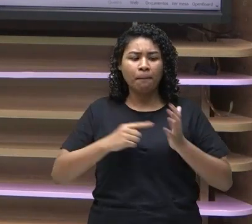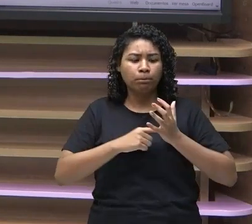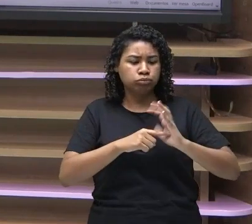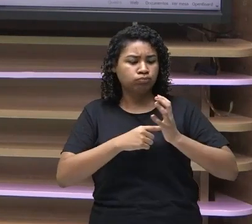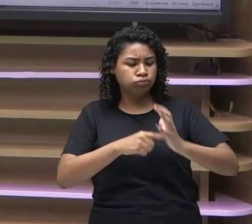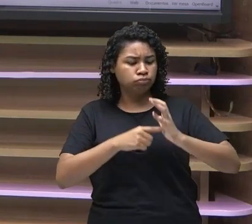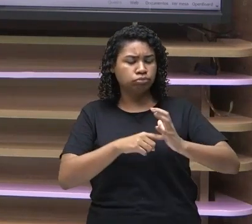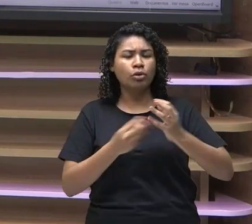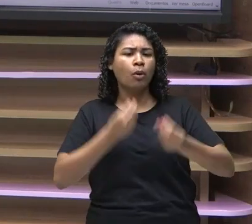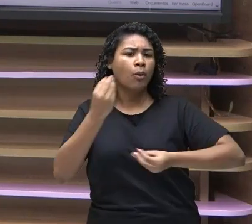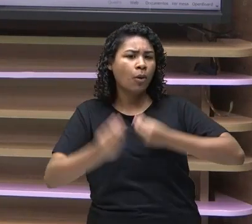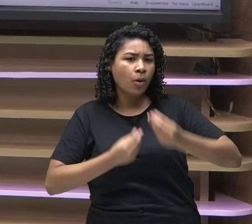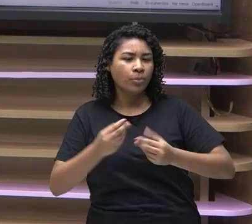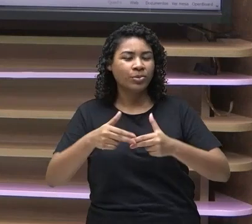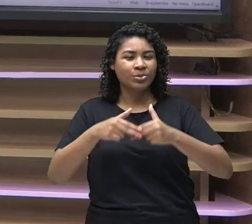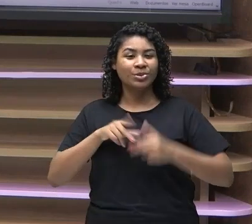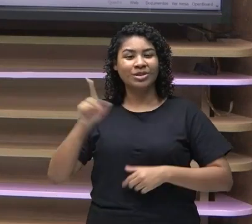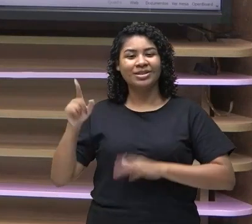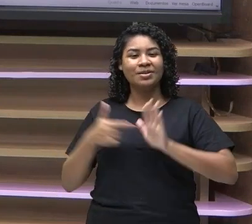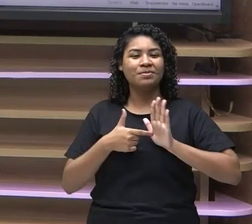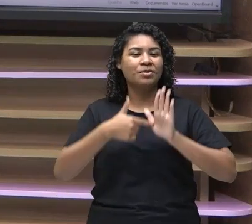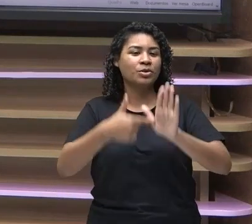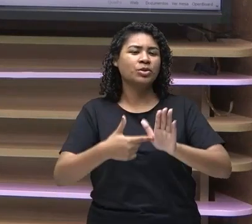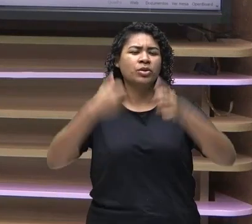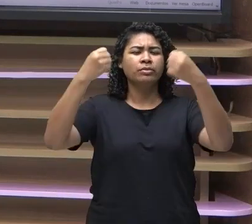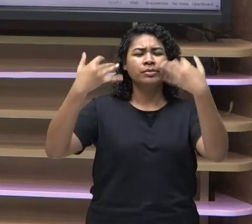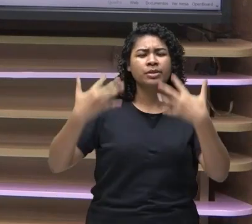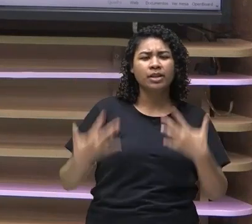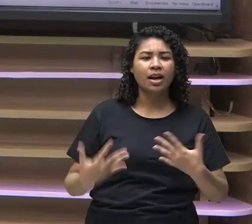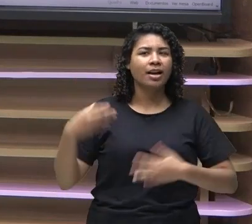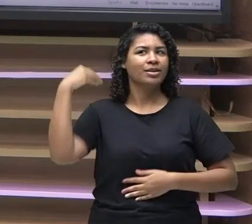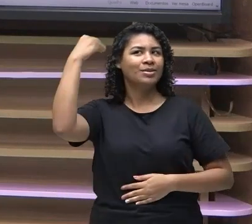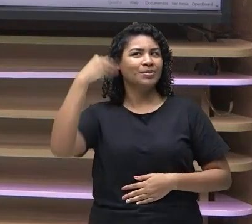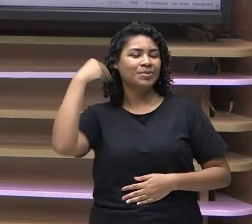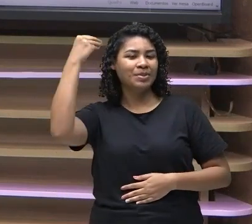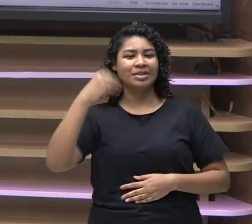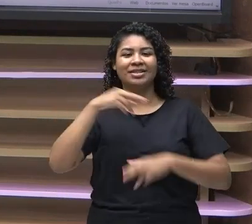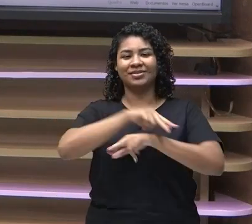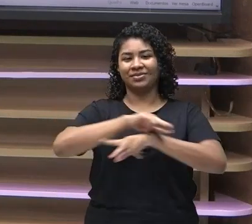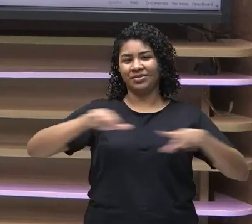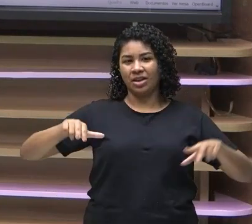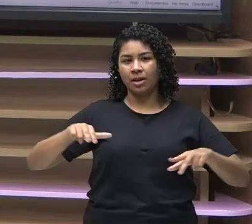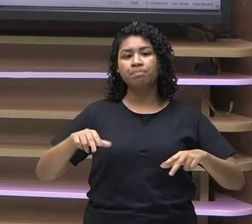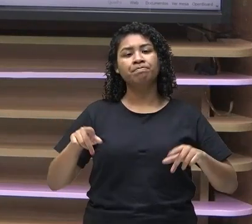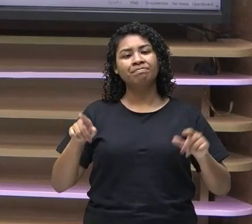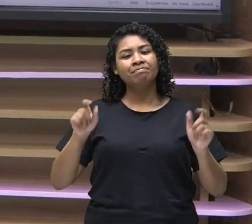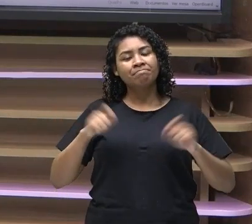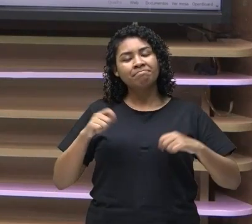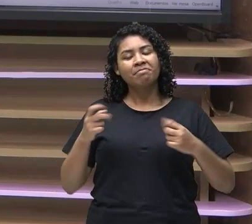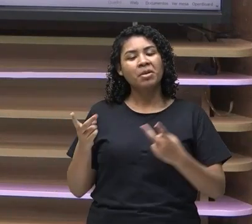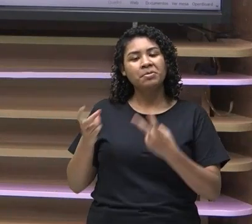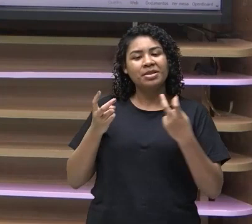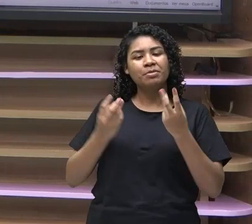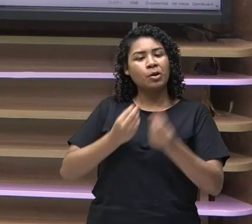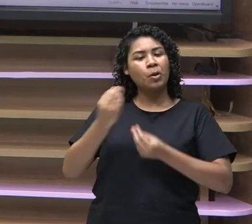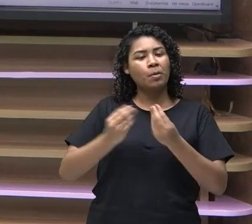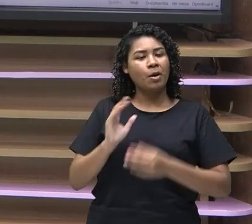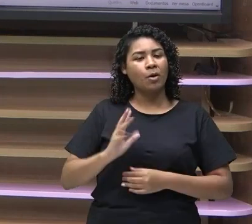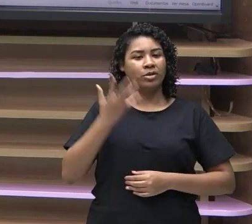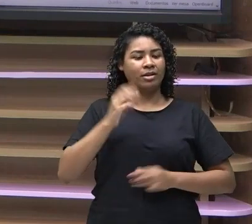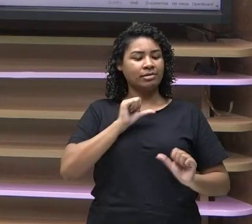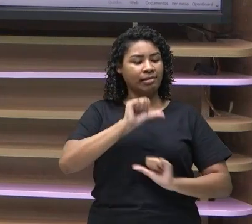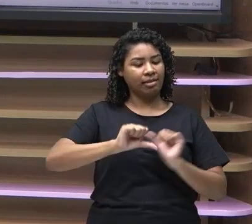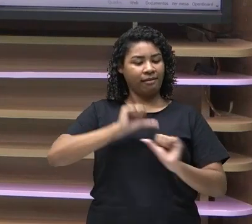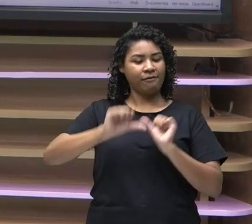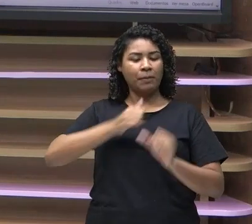né então ele trouxe aí para a gente as explicações a sua experiência também e a gente observou essa reação que acontece né necessária